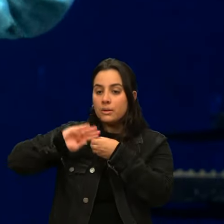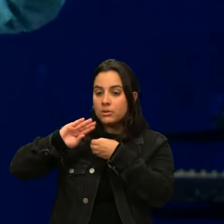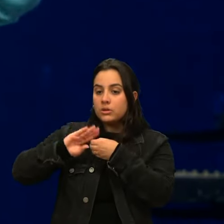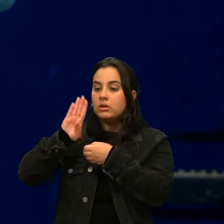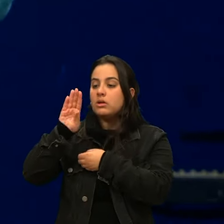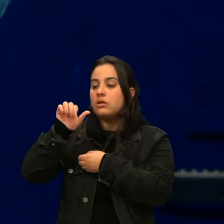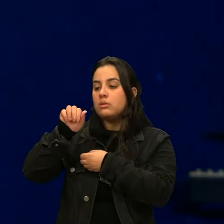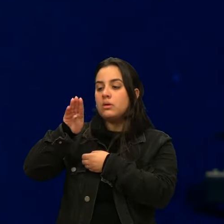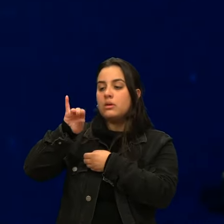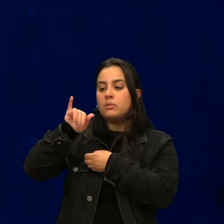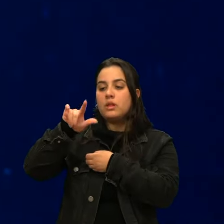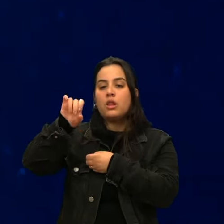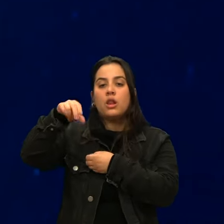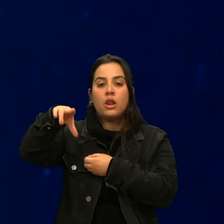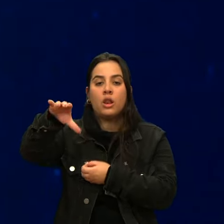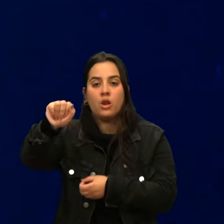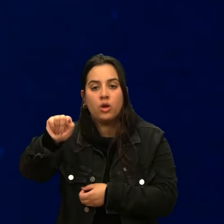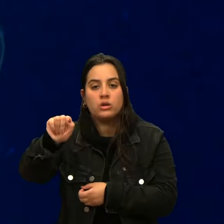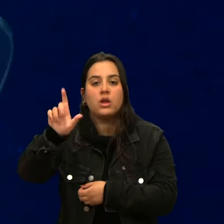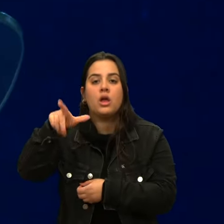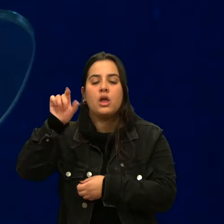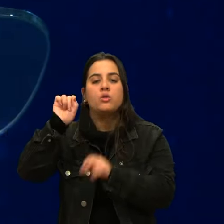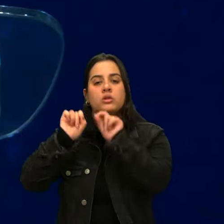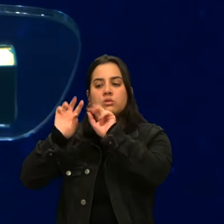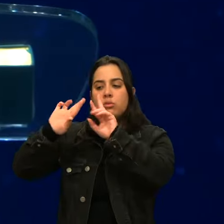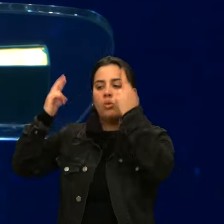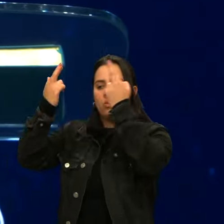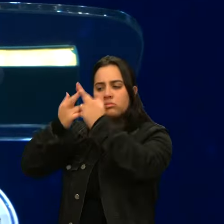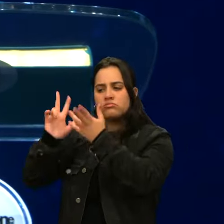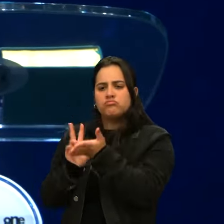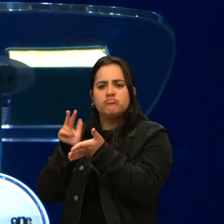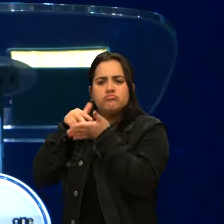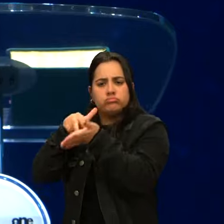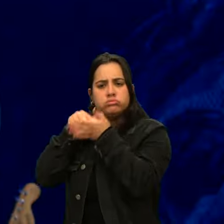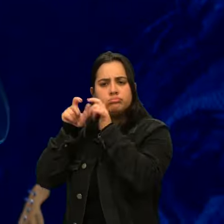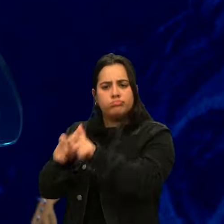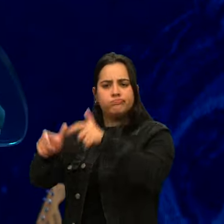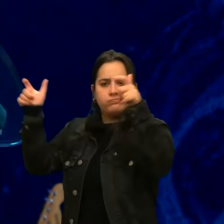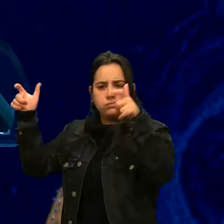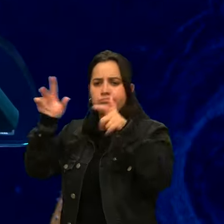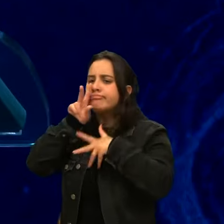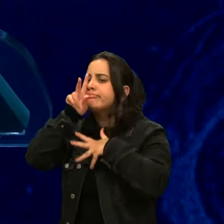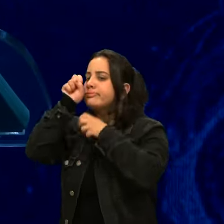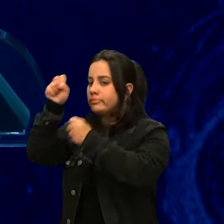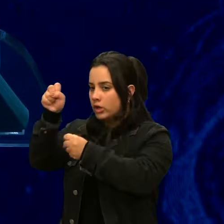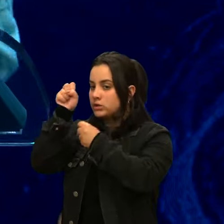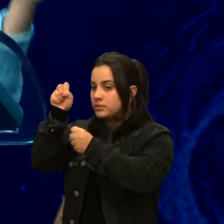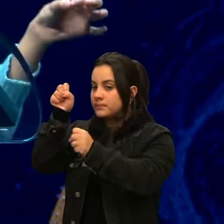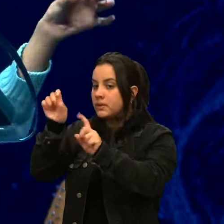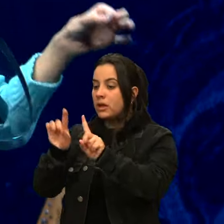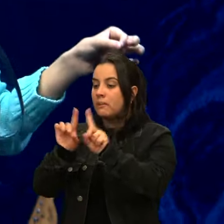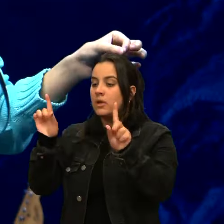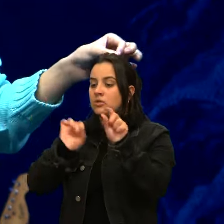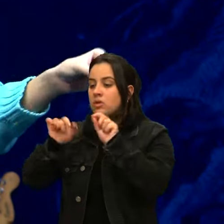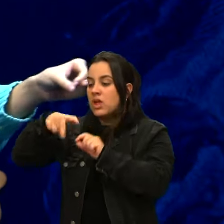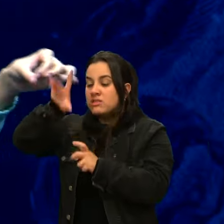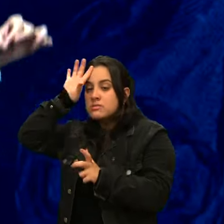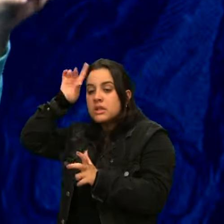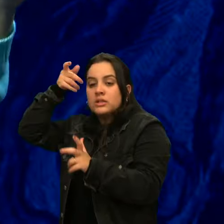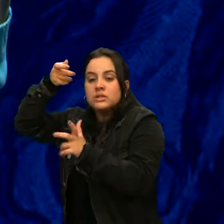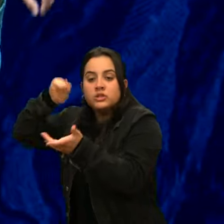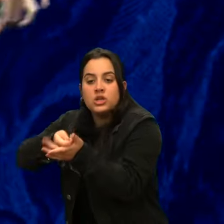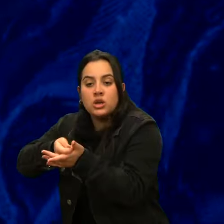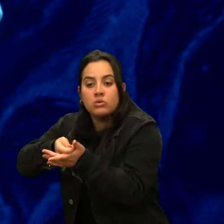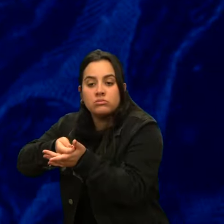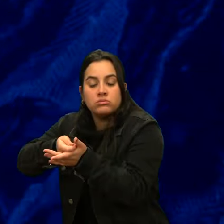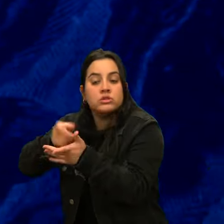um reino, era um império muito forte, muito grande na época. E eles decidiram que eles iam conquistar Judá. Então,